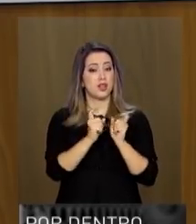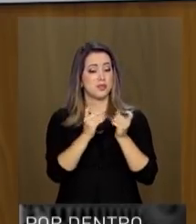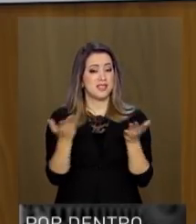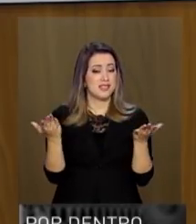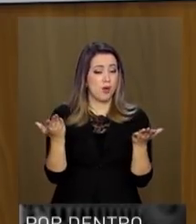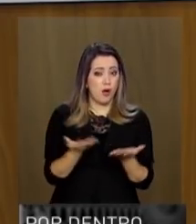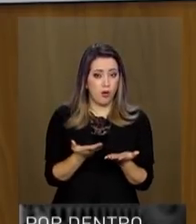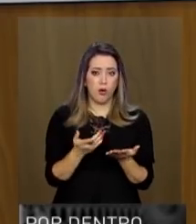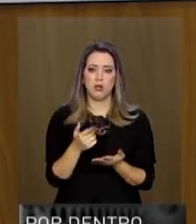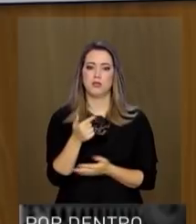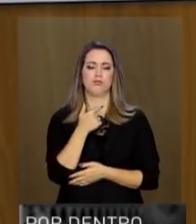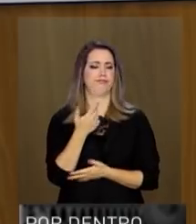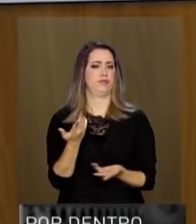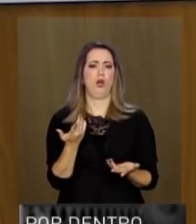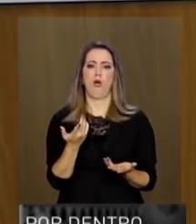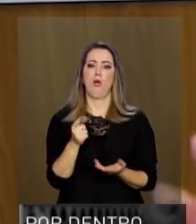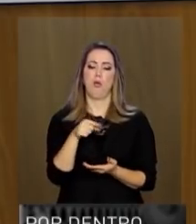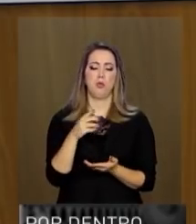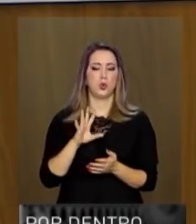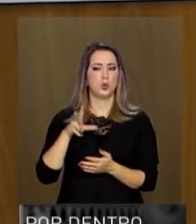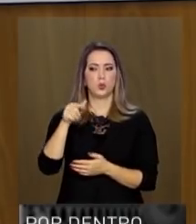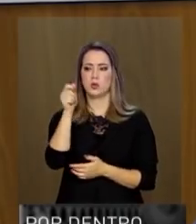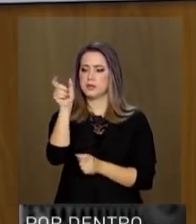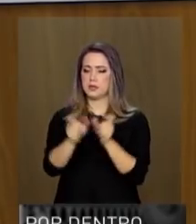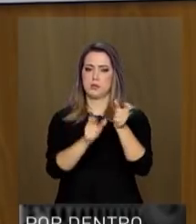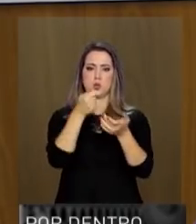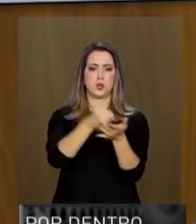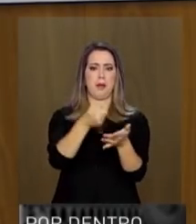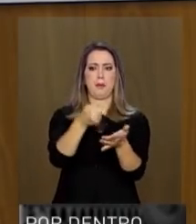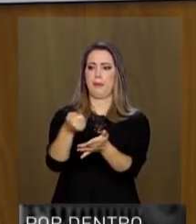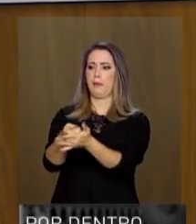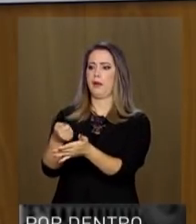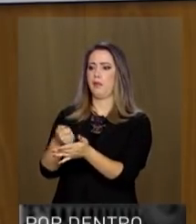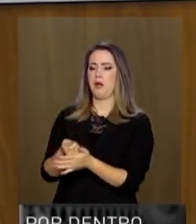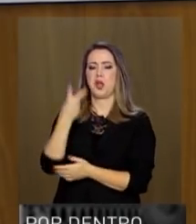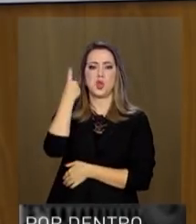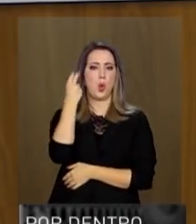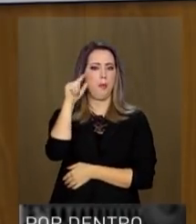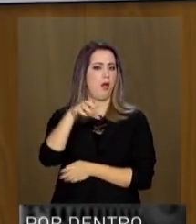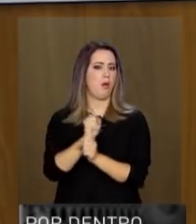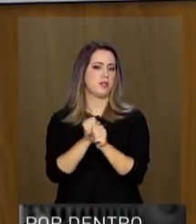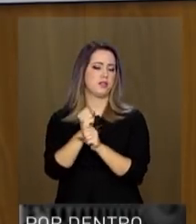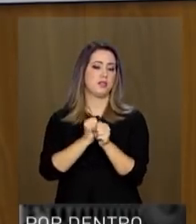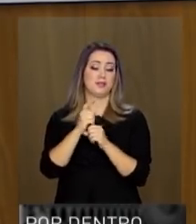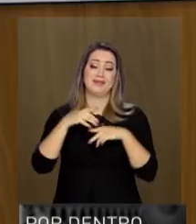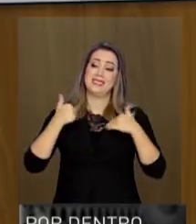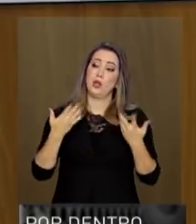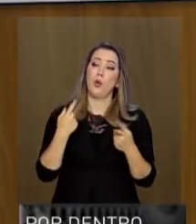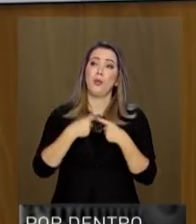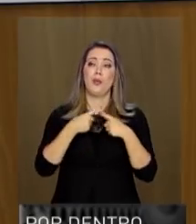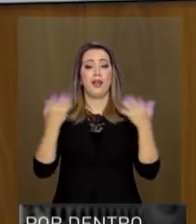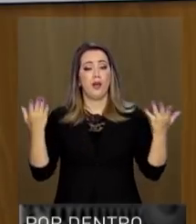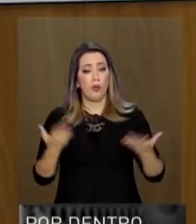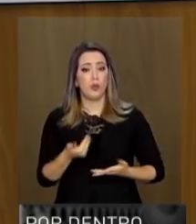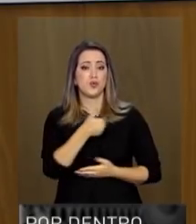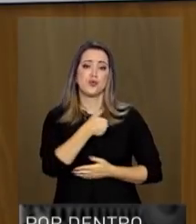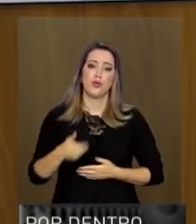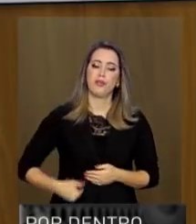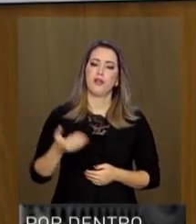de 2018 pagar normalmente todos os benefícios do INSS, não tem problema nenhum em relação a isso. Para que então que a administração atual